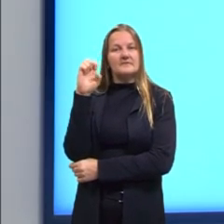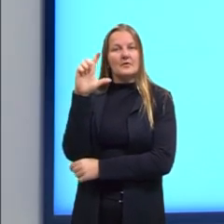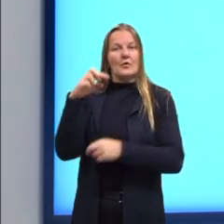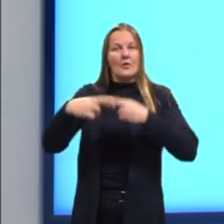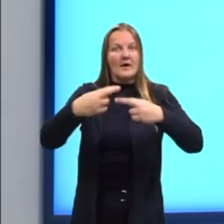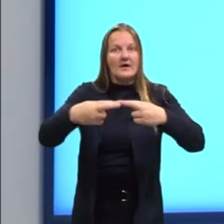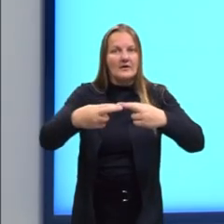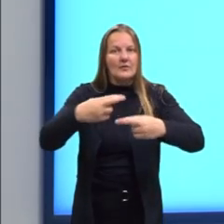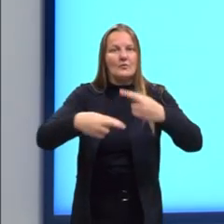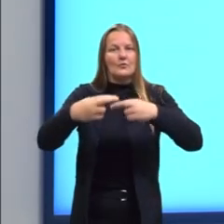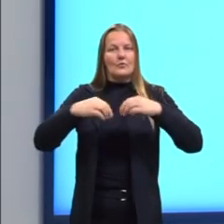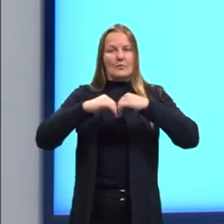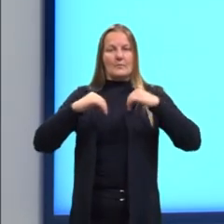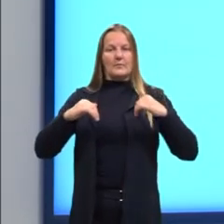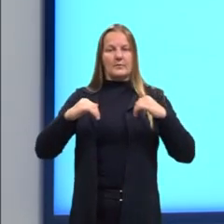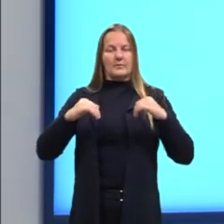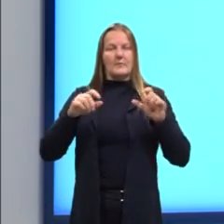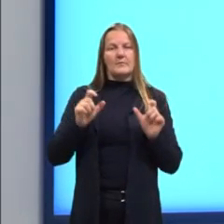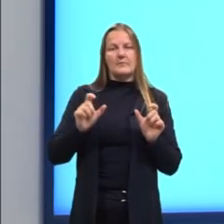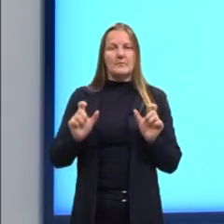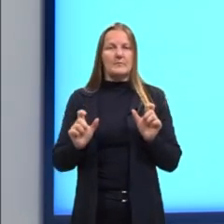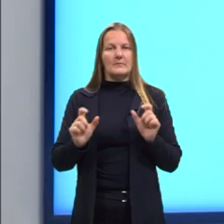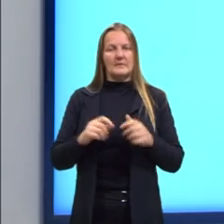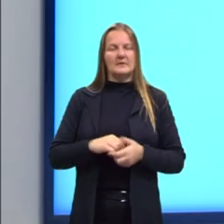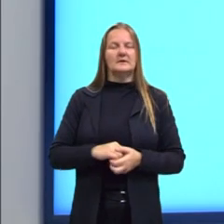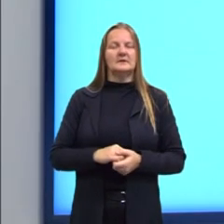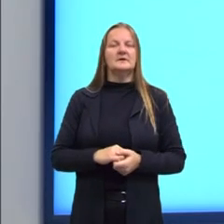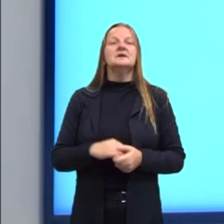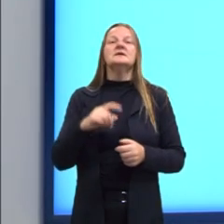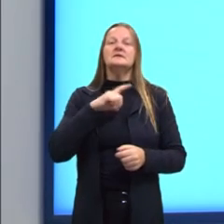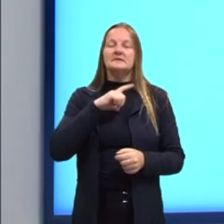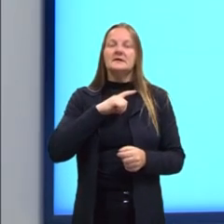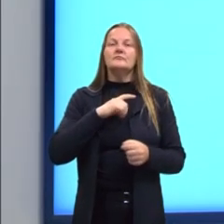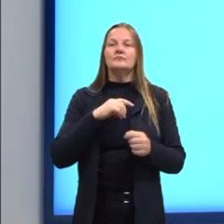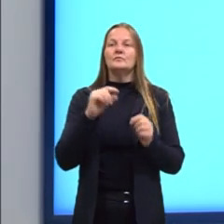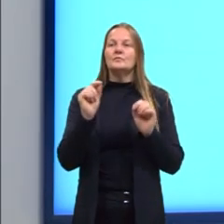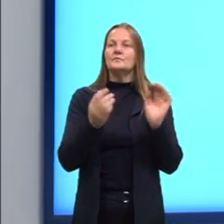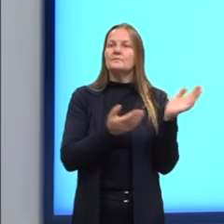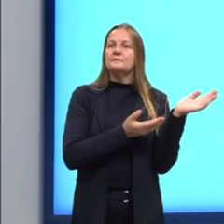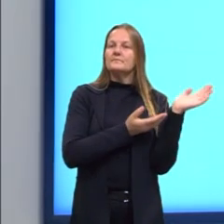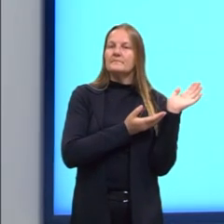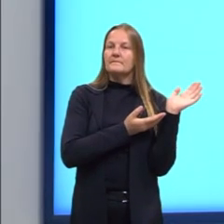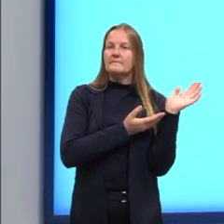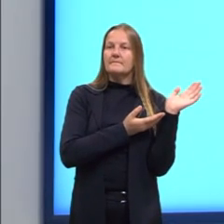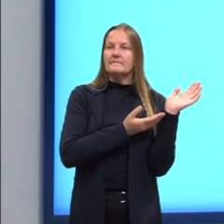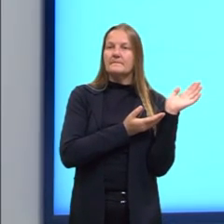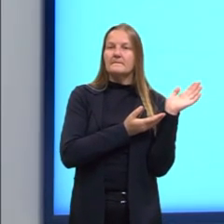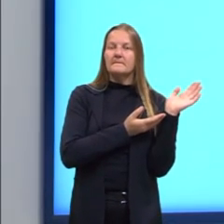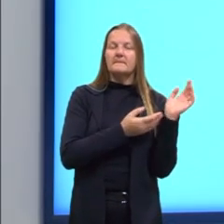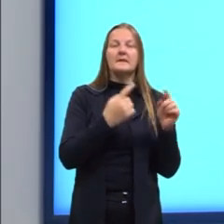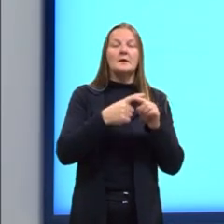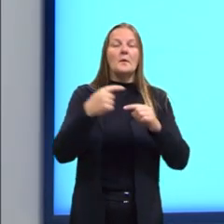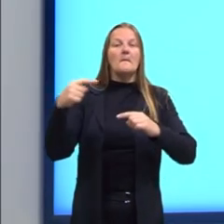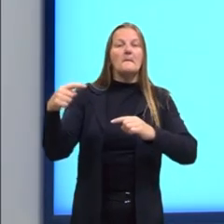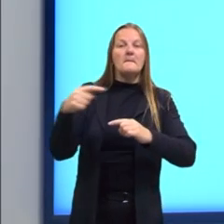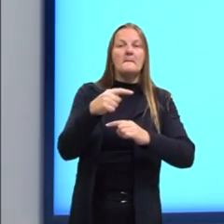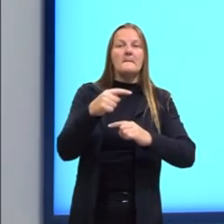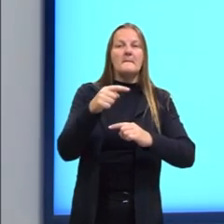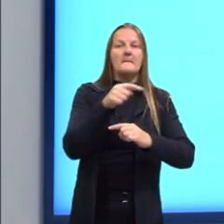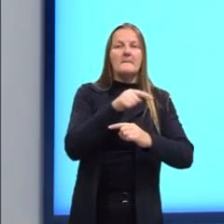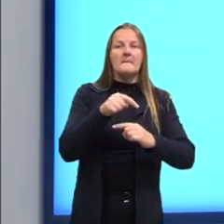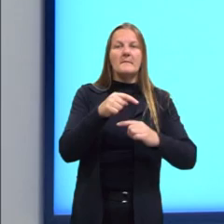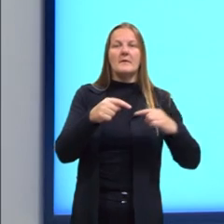para reagente tanto o que elas são sinalizados com essa flecha dupla